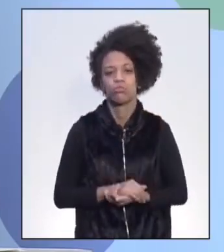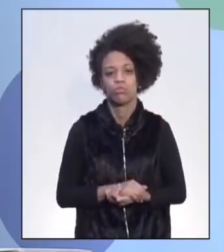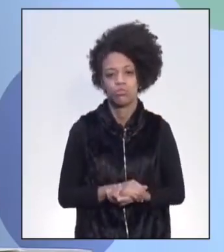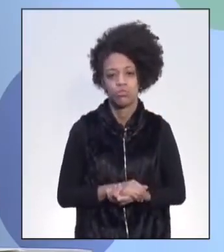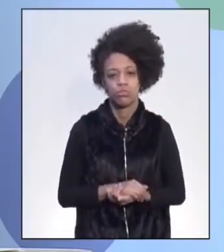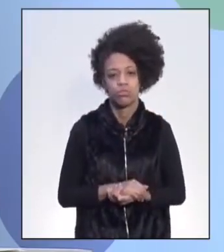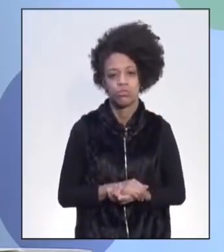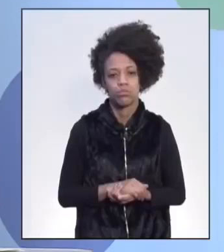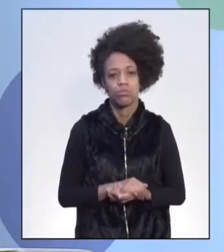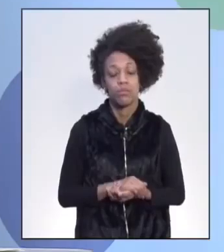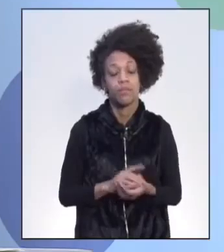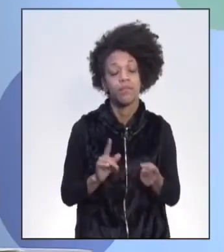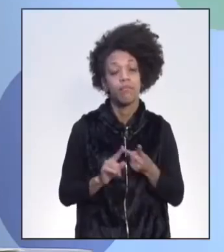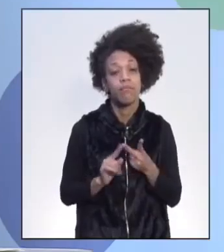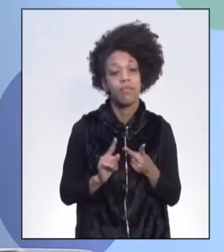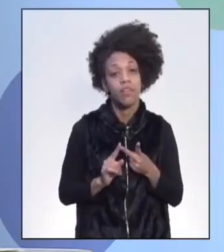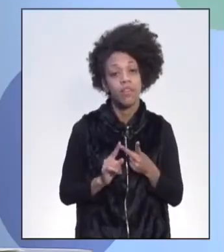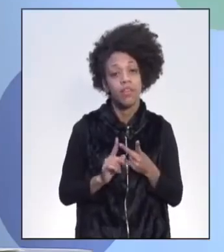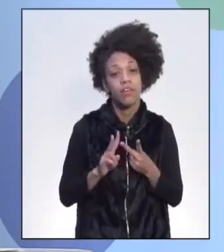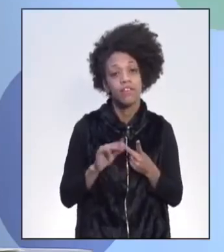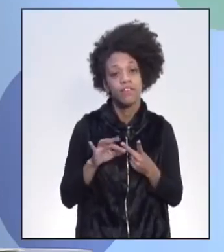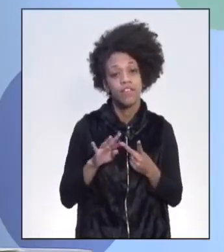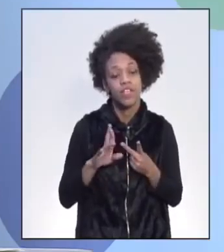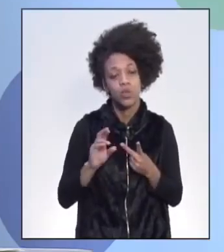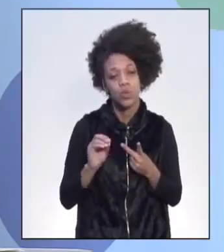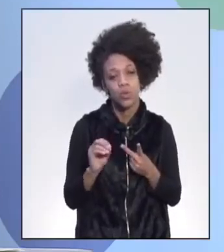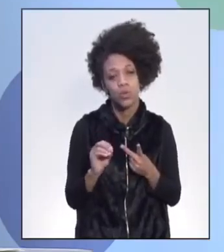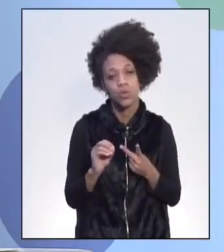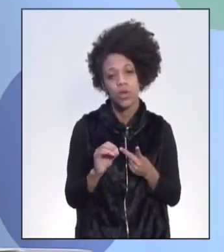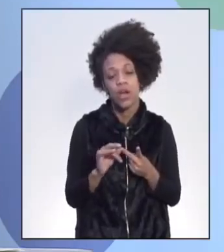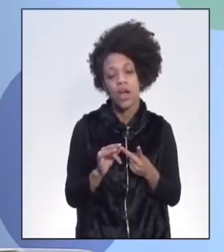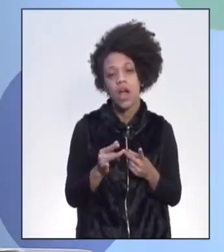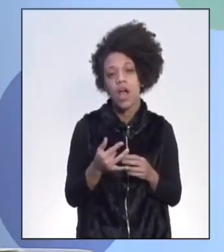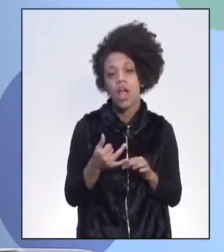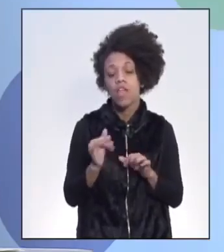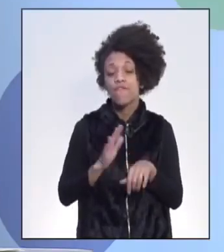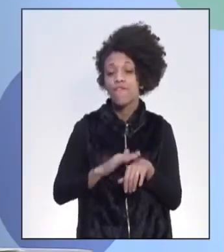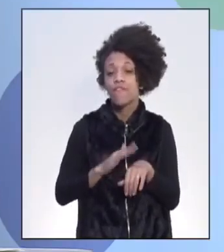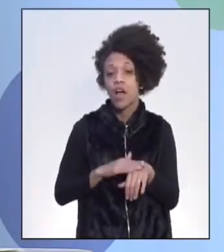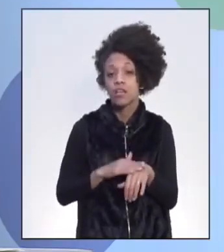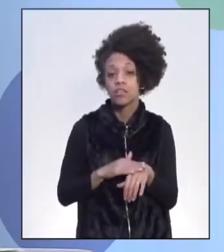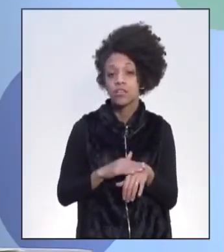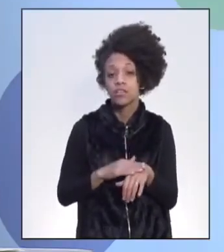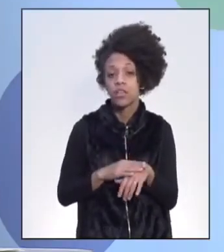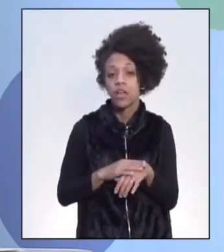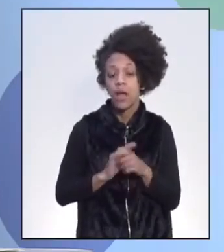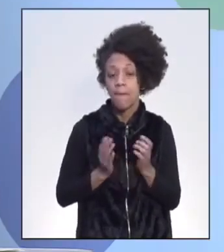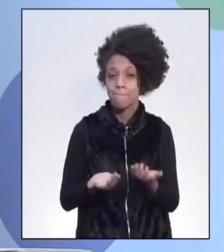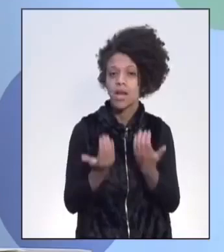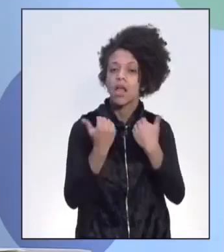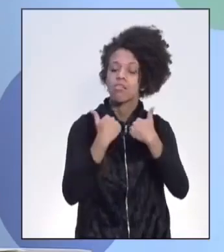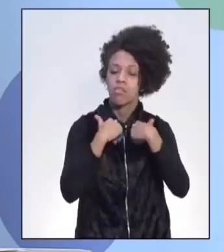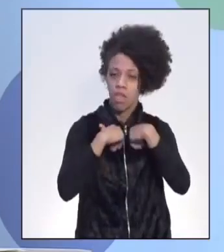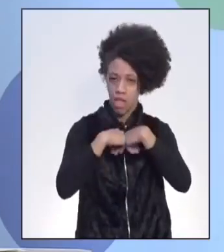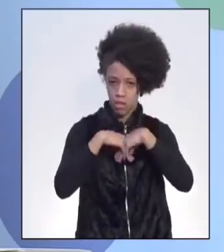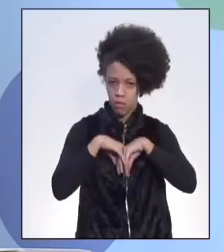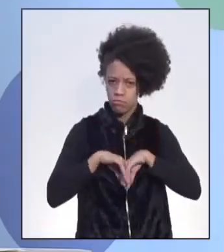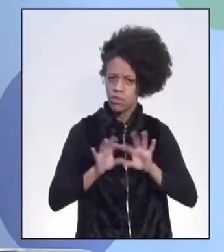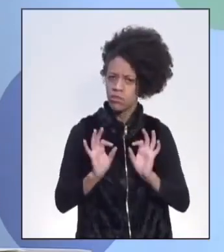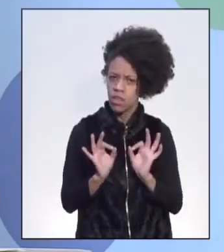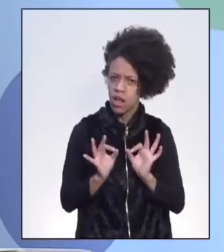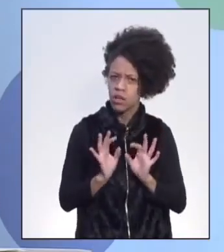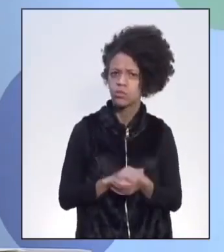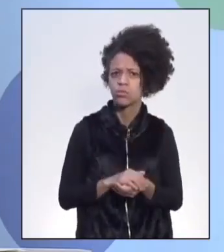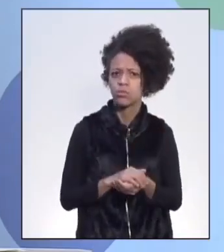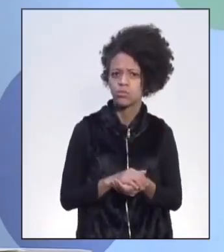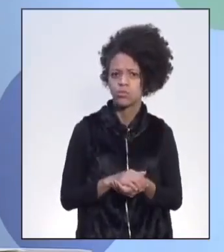Perfeito. Tem também o Vitor, escreveu que produz as coisas para dentro. Ah, tá certo, tá